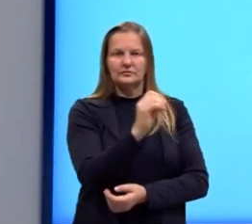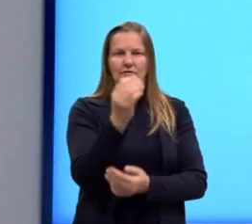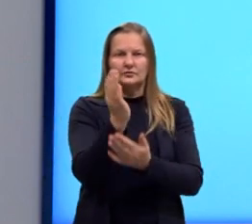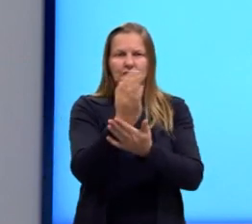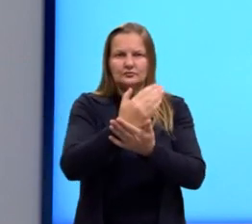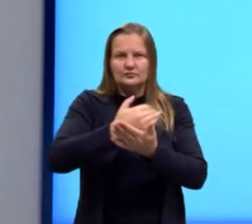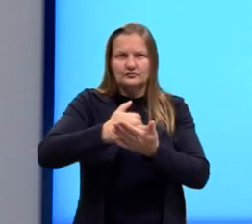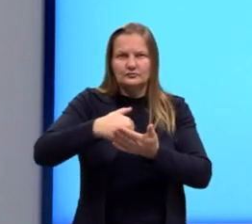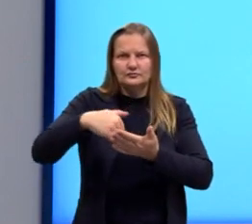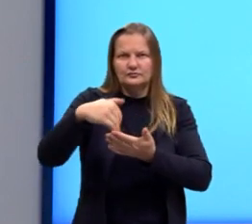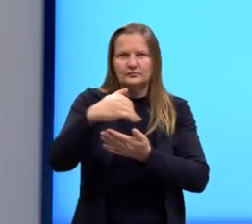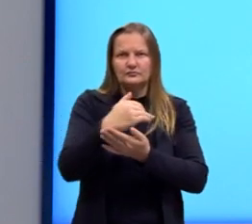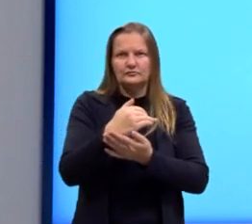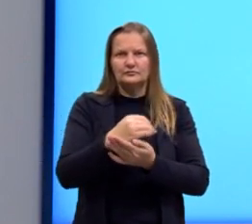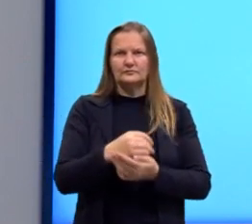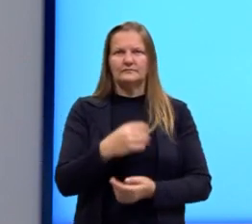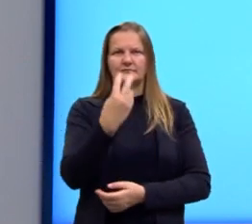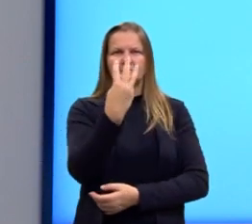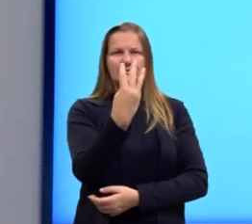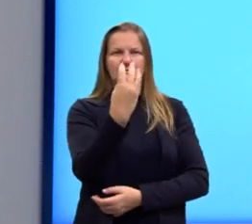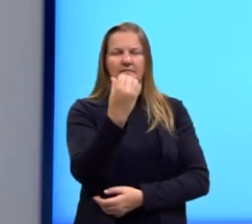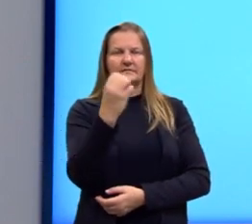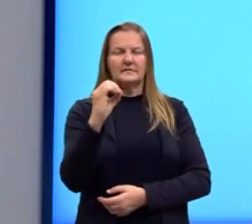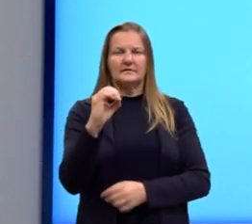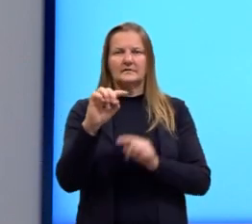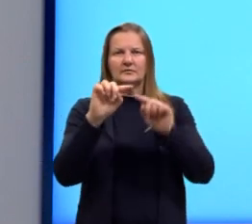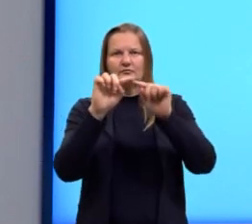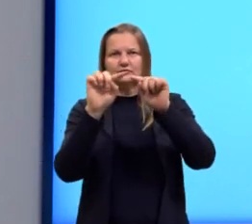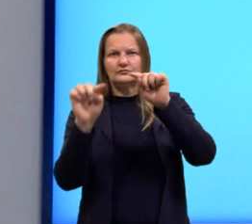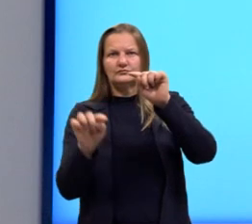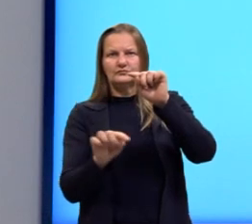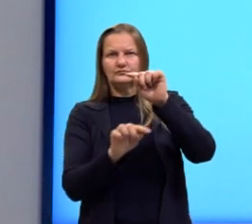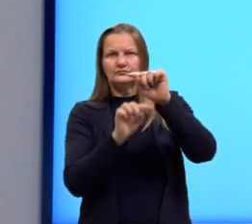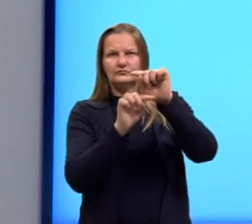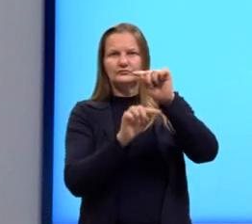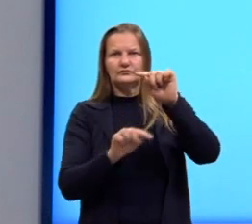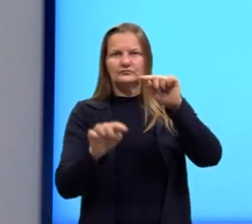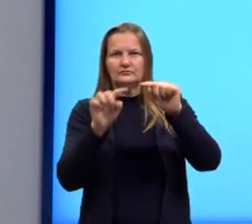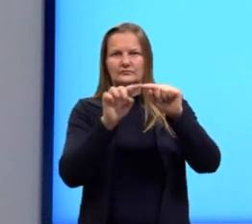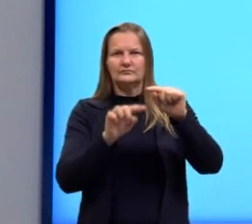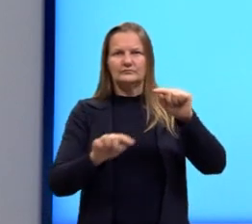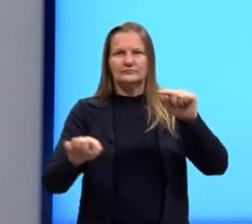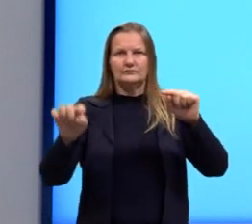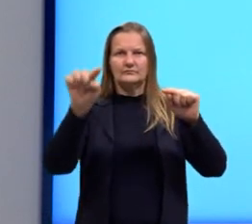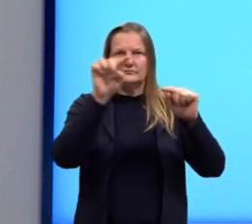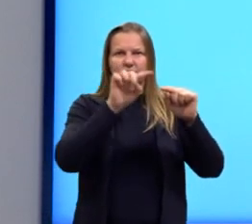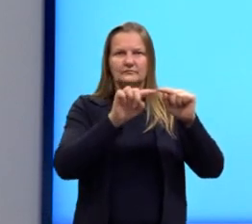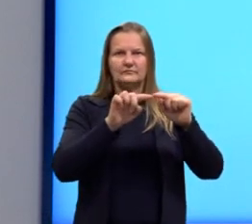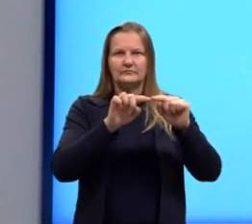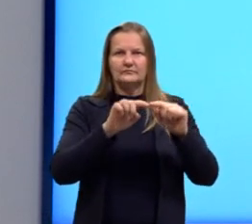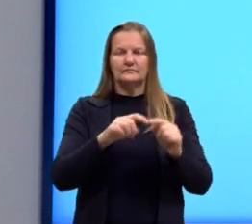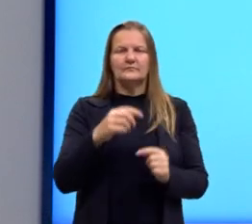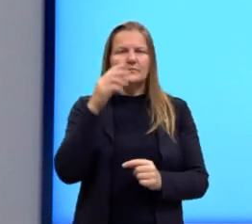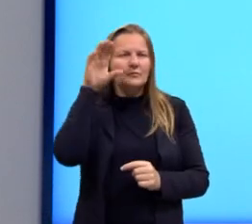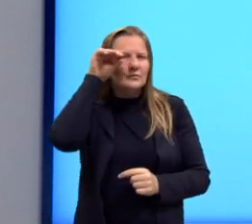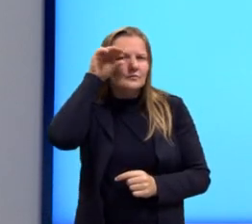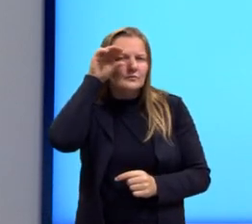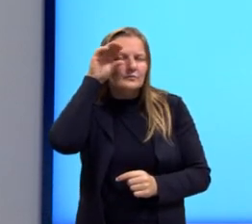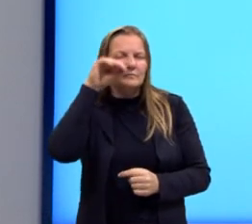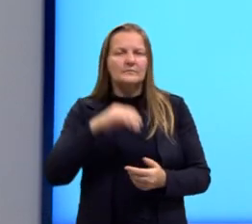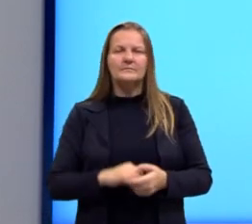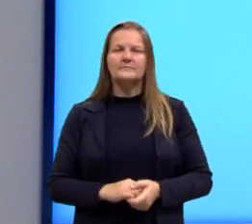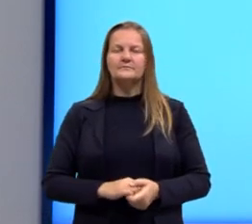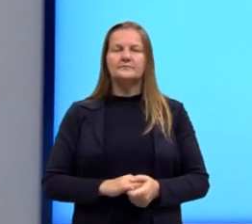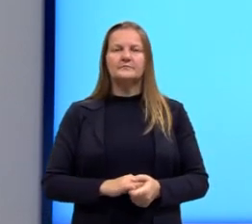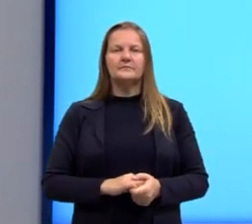dividimos então para marcar a amplitude de cada sentido aqui na rosa dos ventos então nós podemos observar que